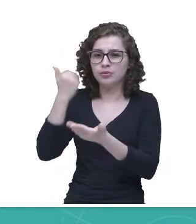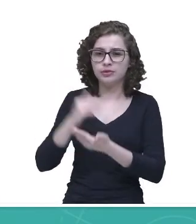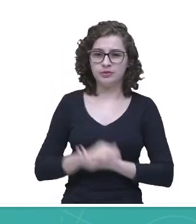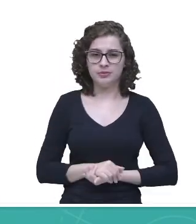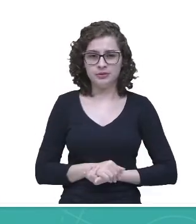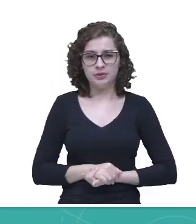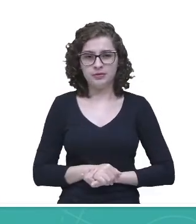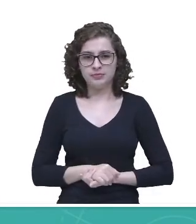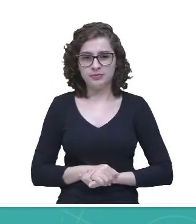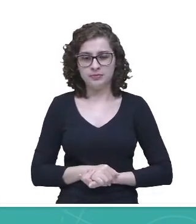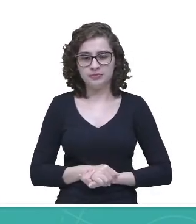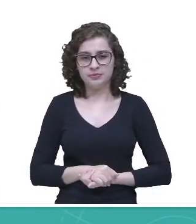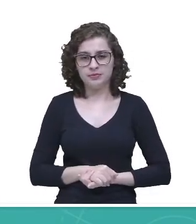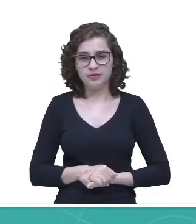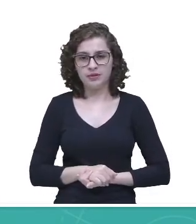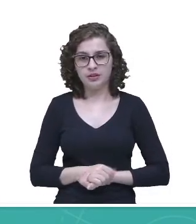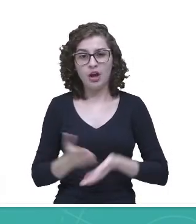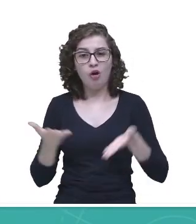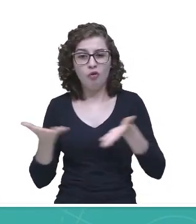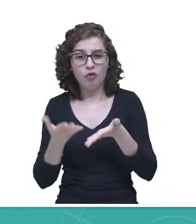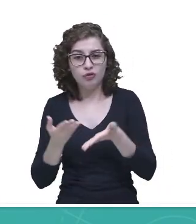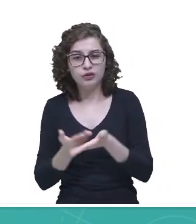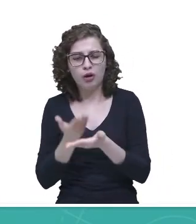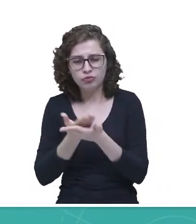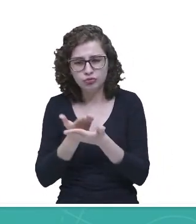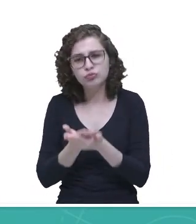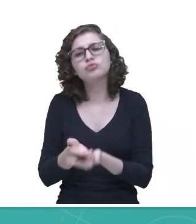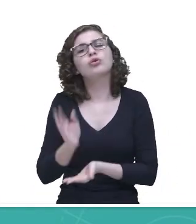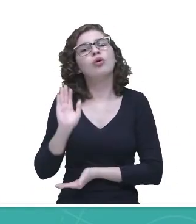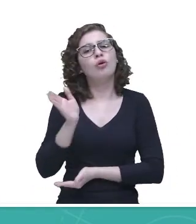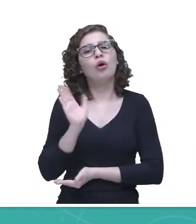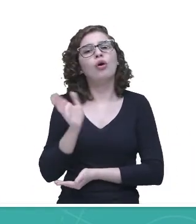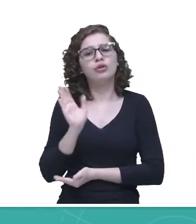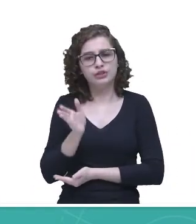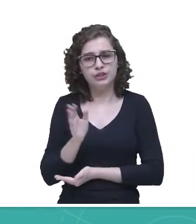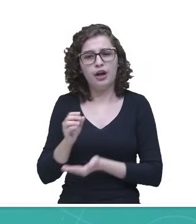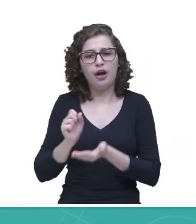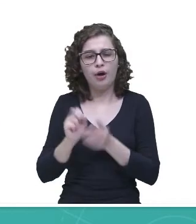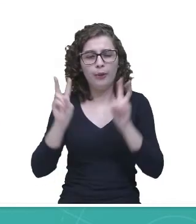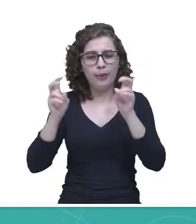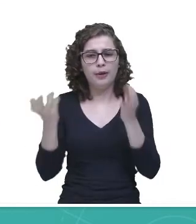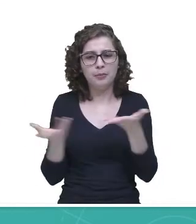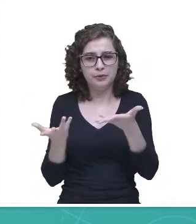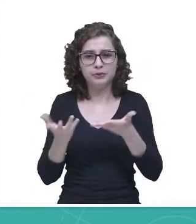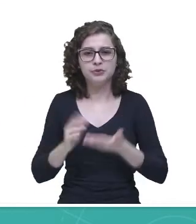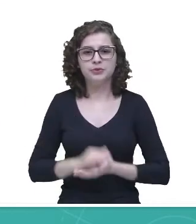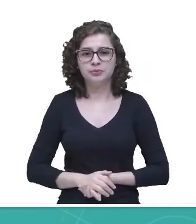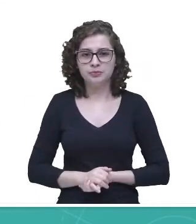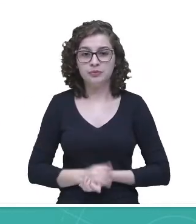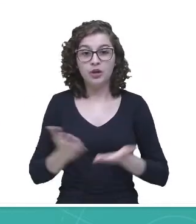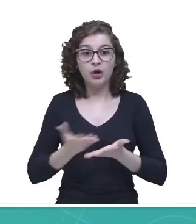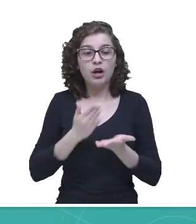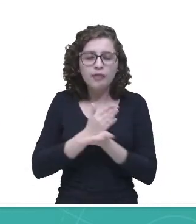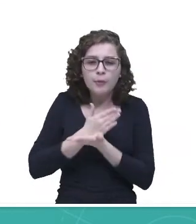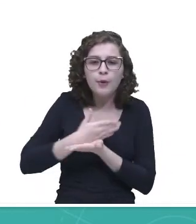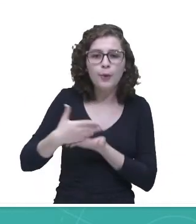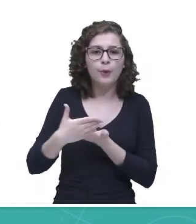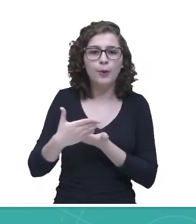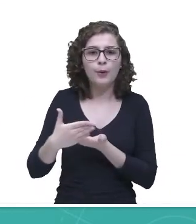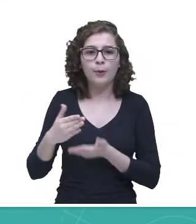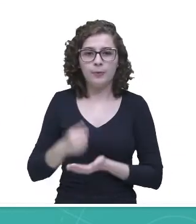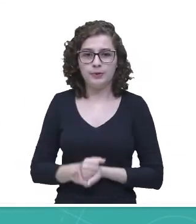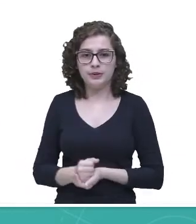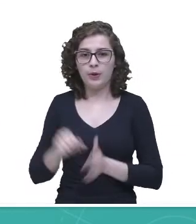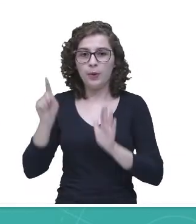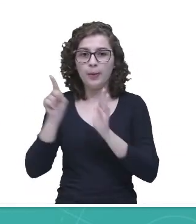Então, nada que vocês já não tenham visto, não é isso? Não precisam se preocupar. Nós vamos iniciar agora a história pela nossa 15ª